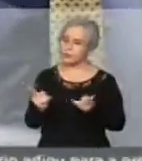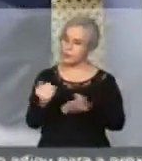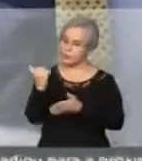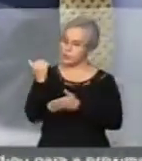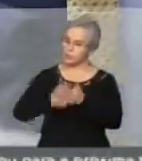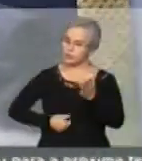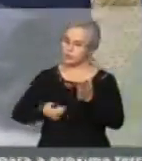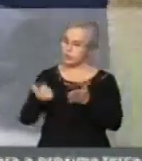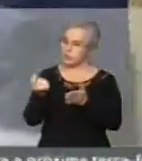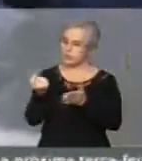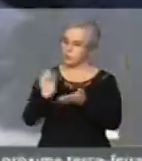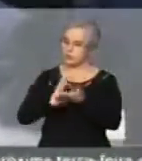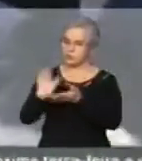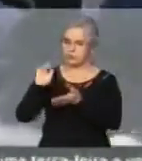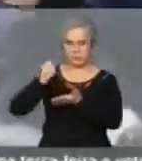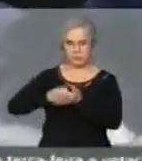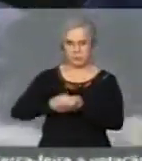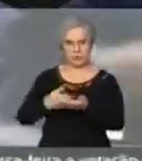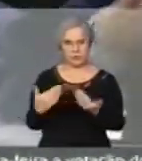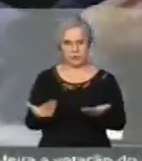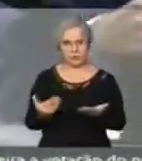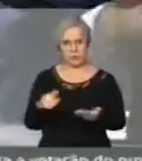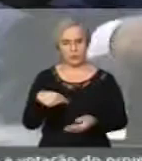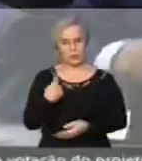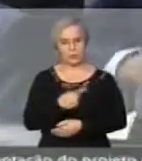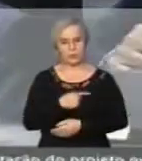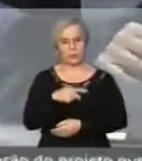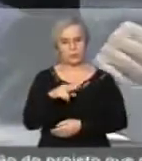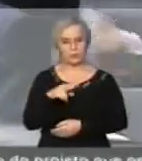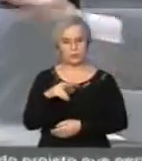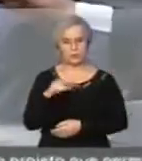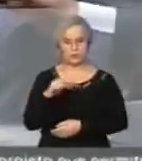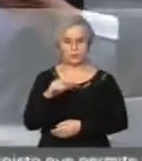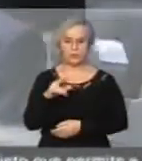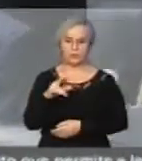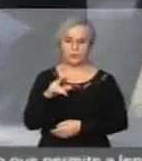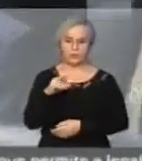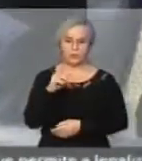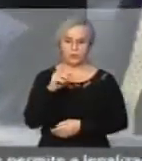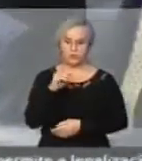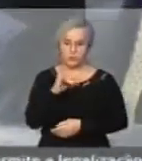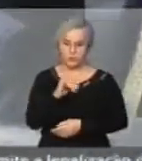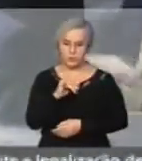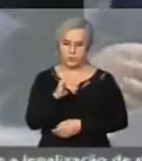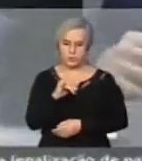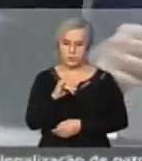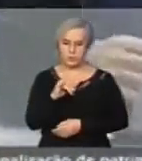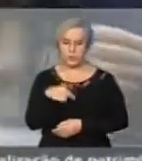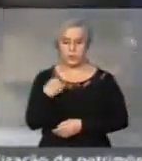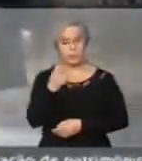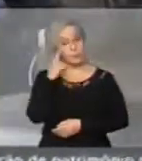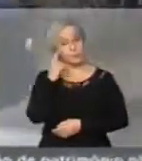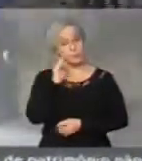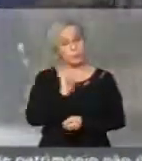for deliberada no mérito, o PCdoB tomará uma posição no sentido da sua revogação.